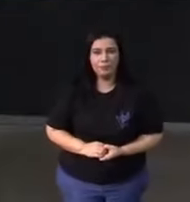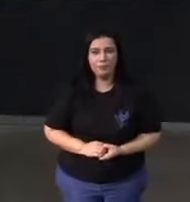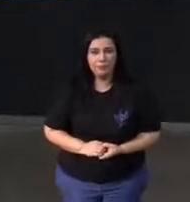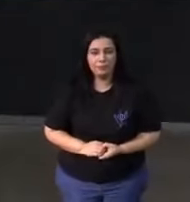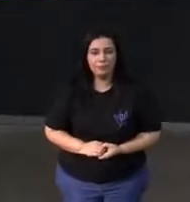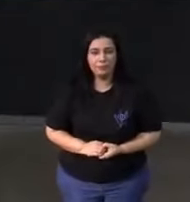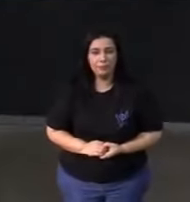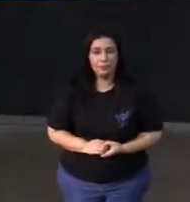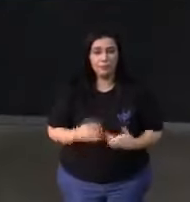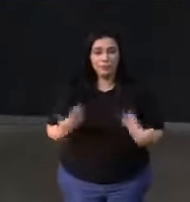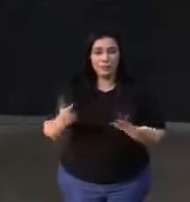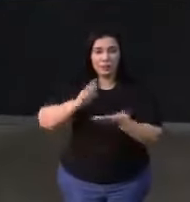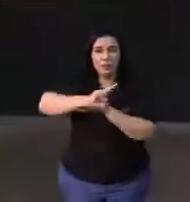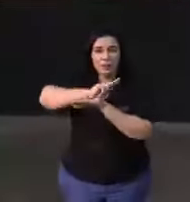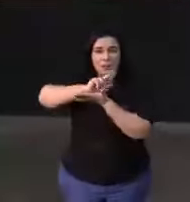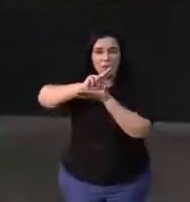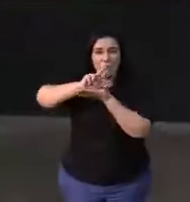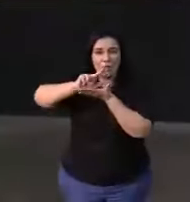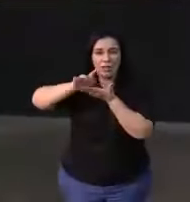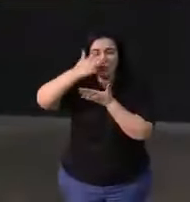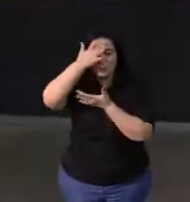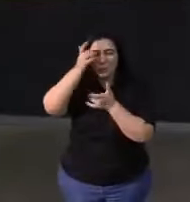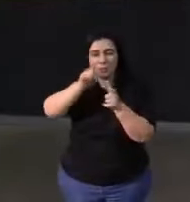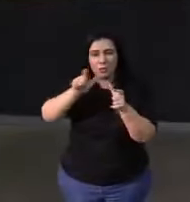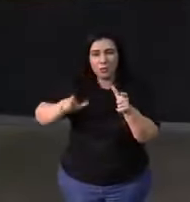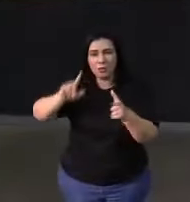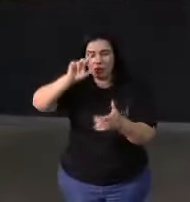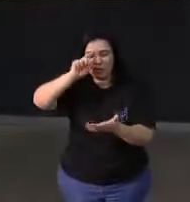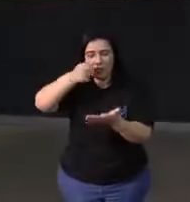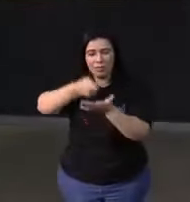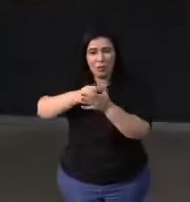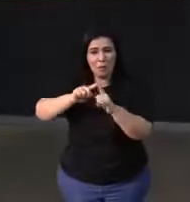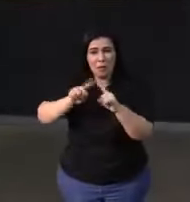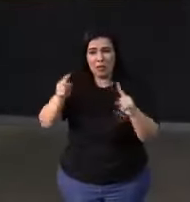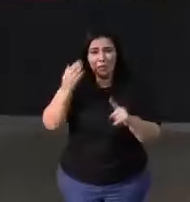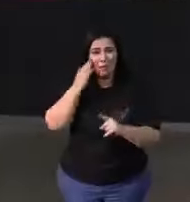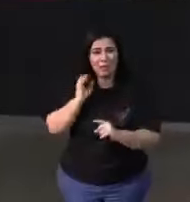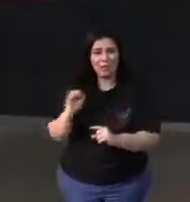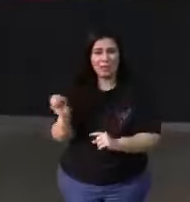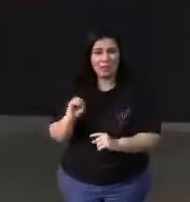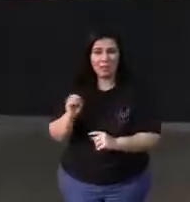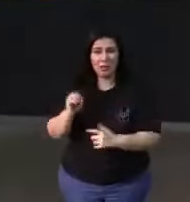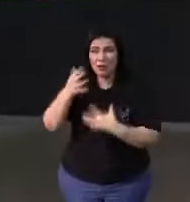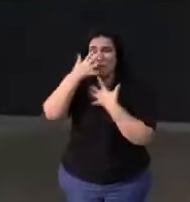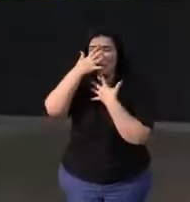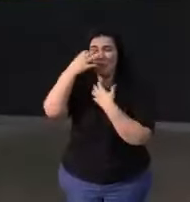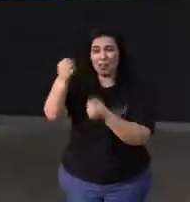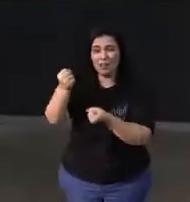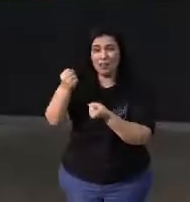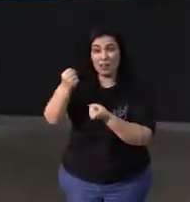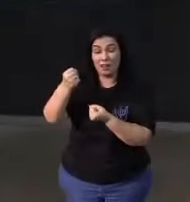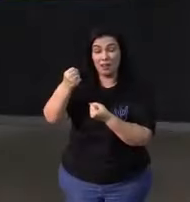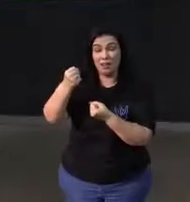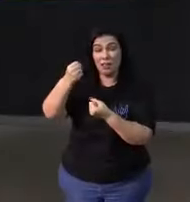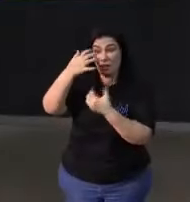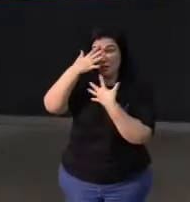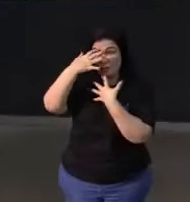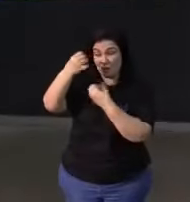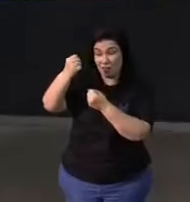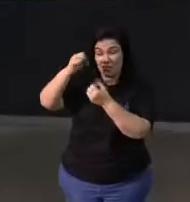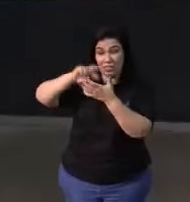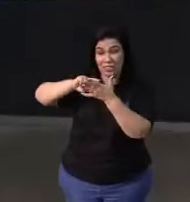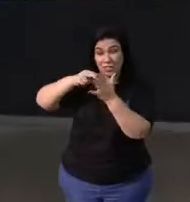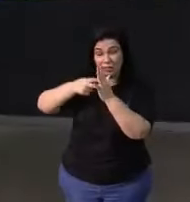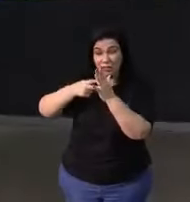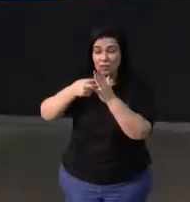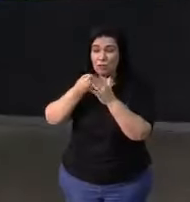Então muita gente tomou algumas decisões, mas não entendeu o propósito da fé. A fé é você sair daqui e dizer: